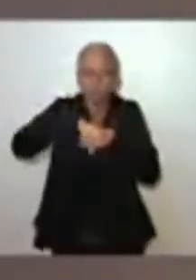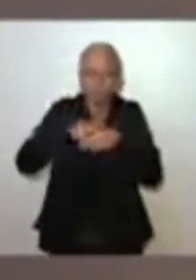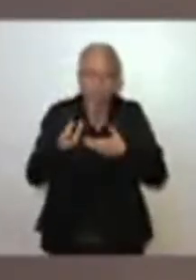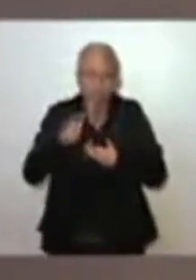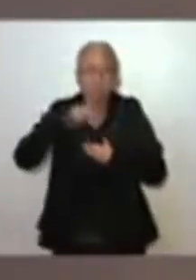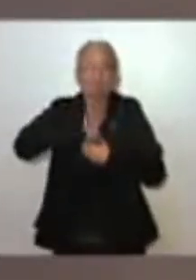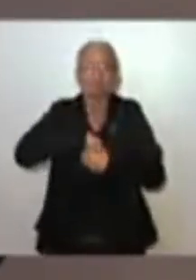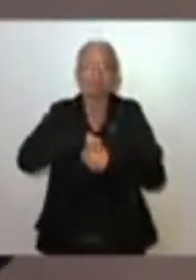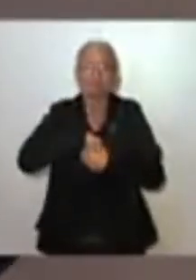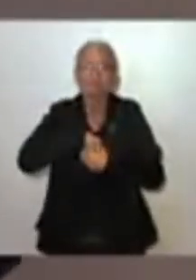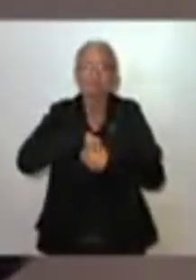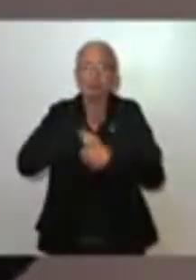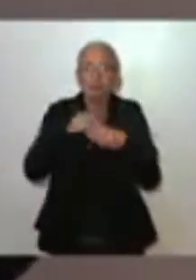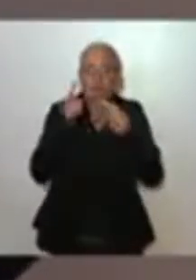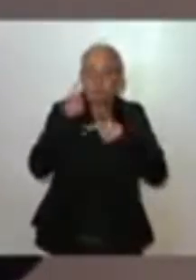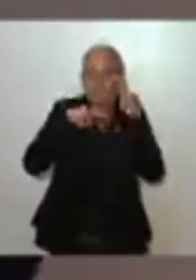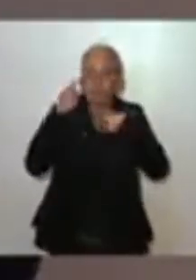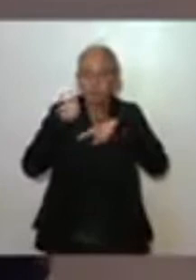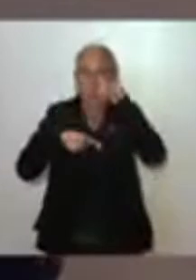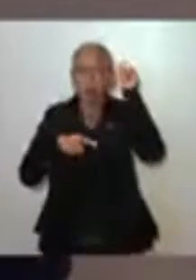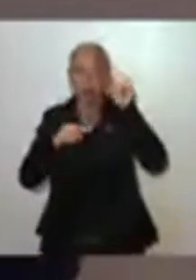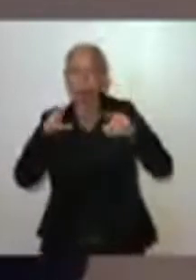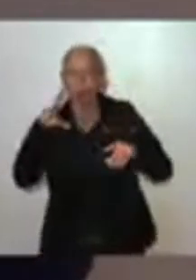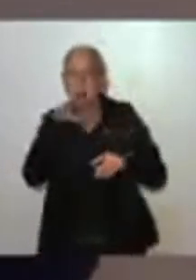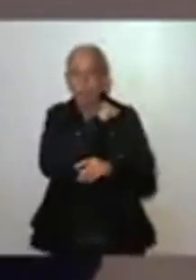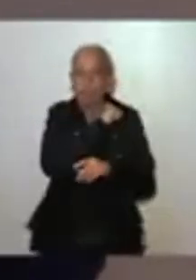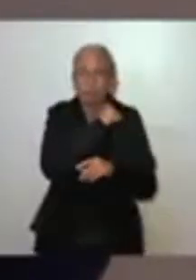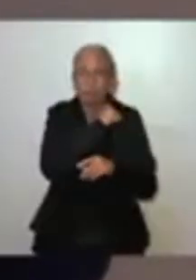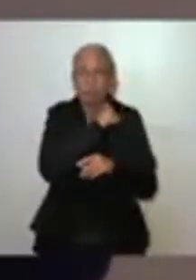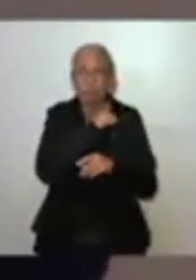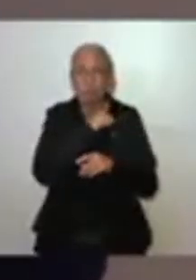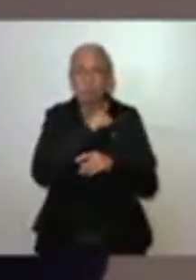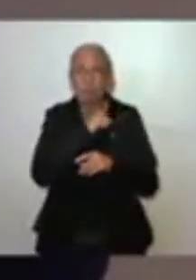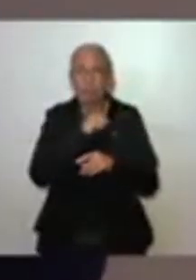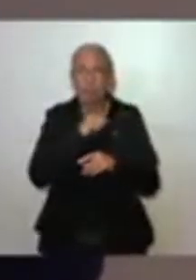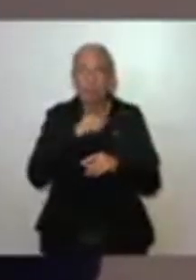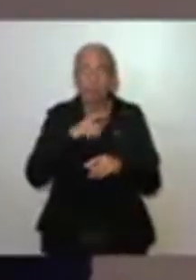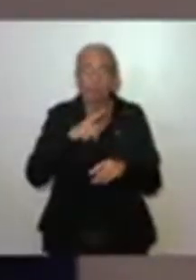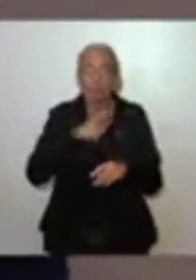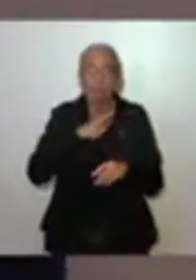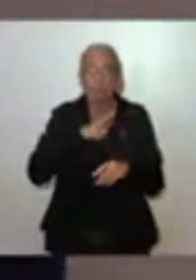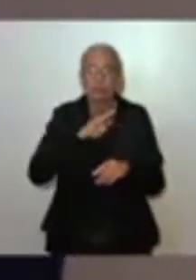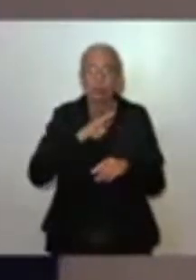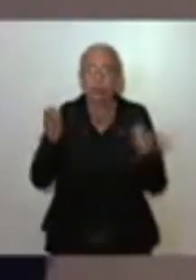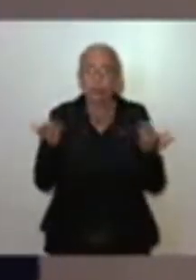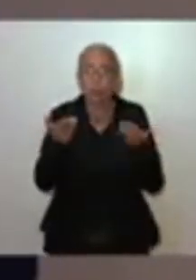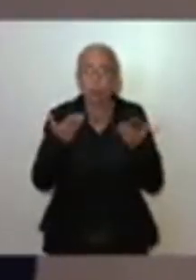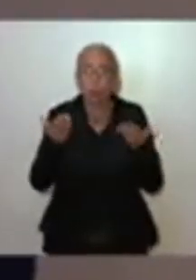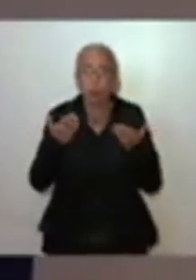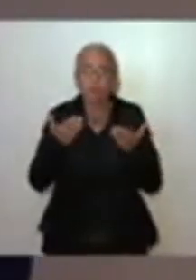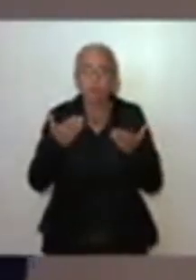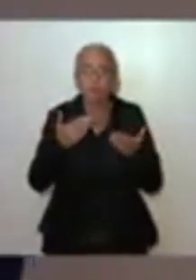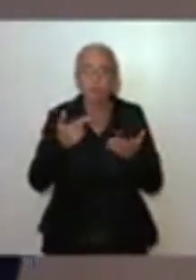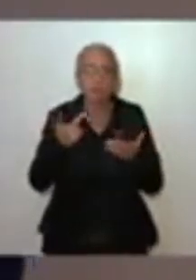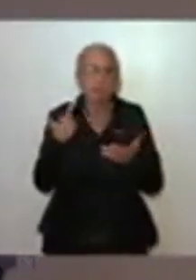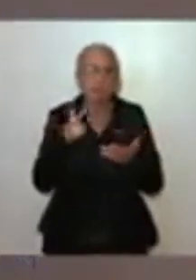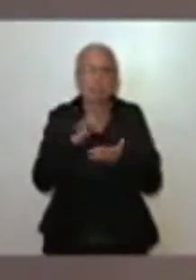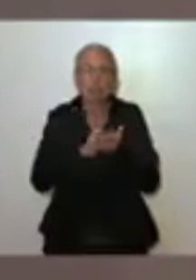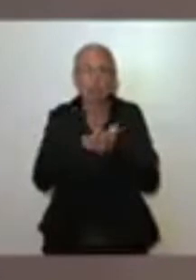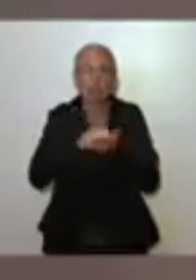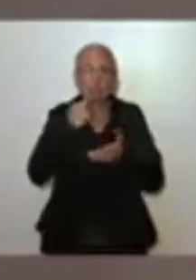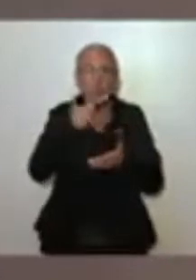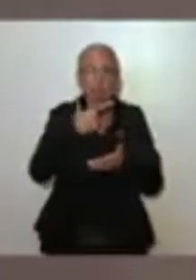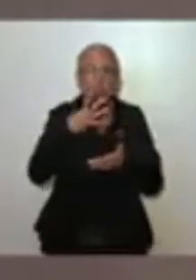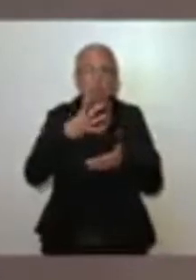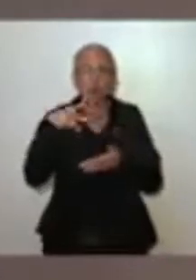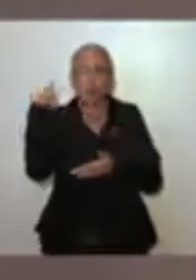Profundas e em alta velocidade nós vivemos uma época em que quase nada é novo por mais de 24